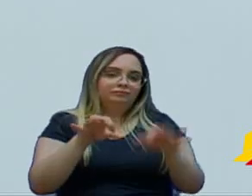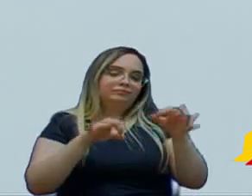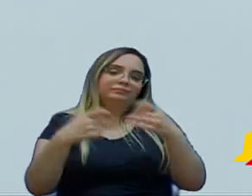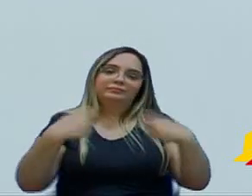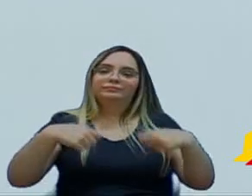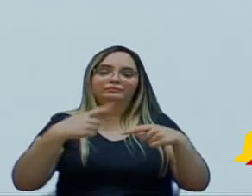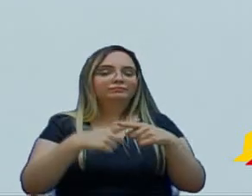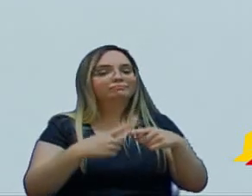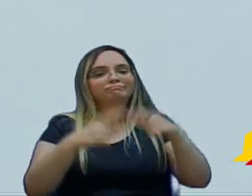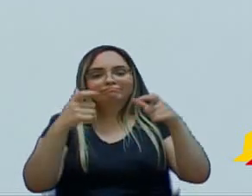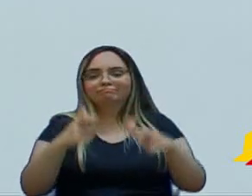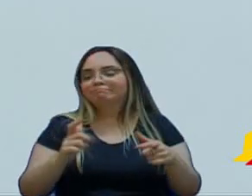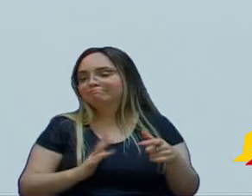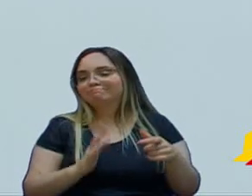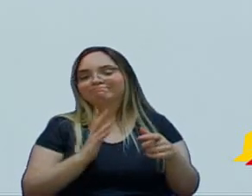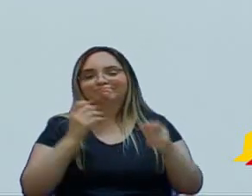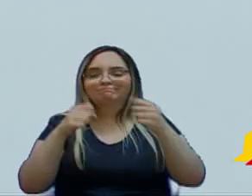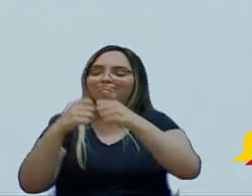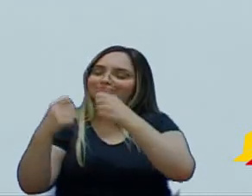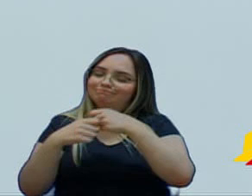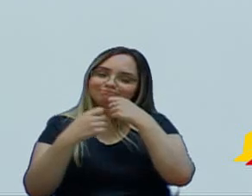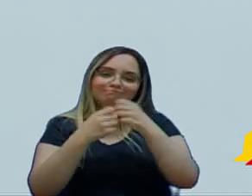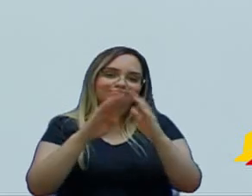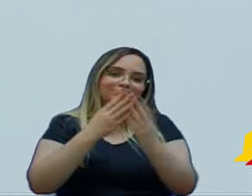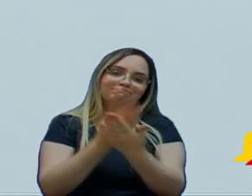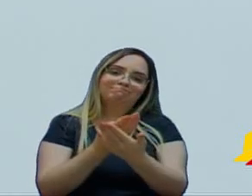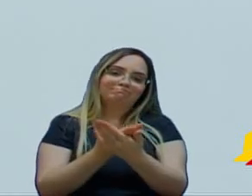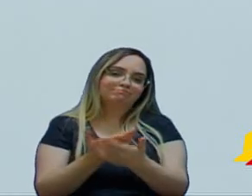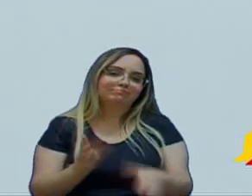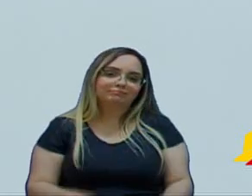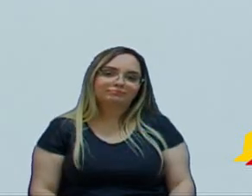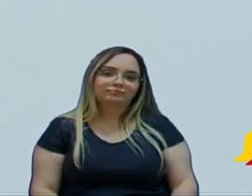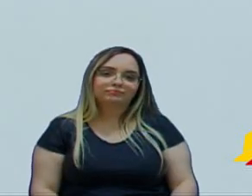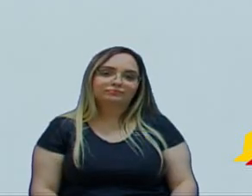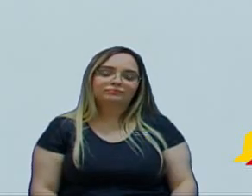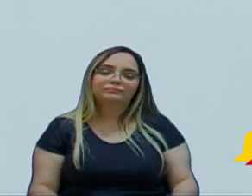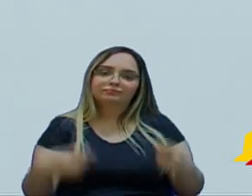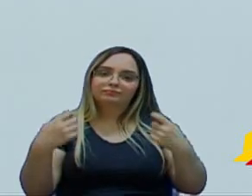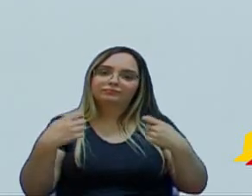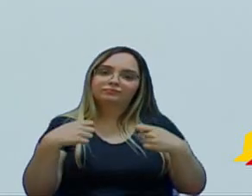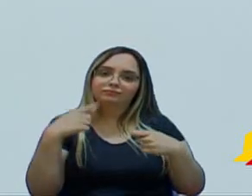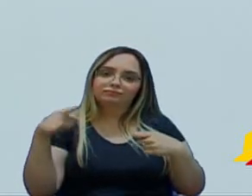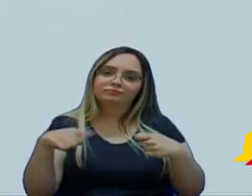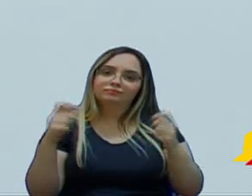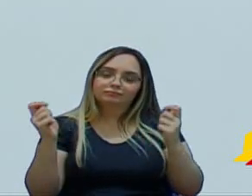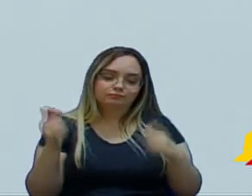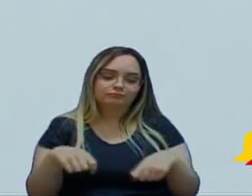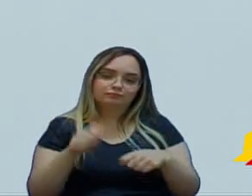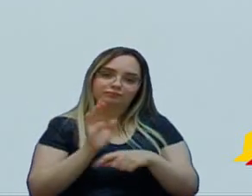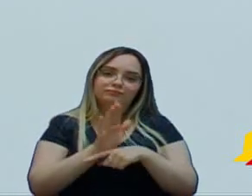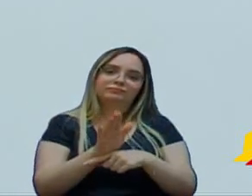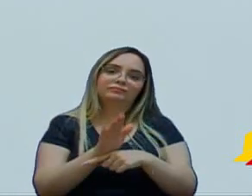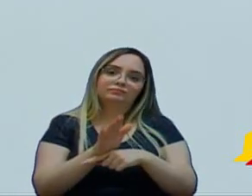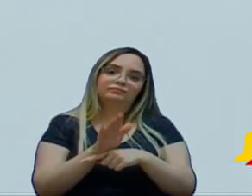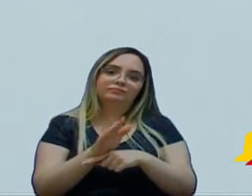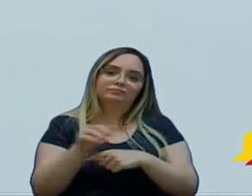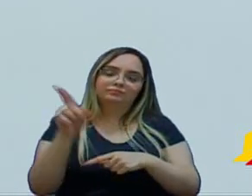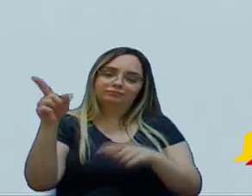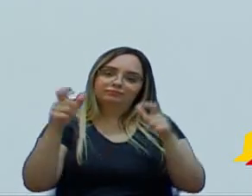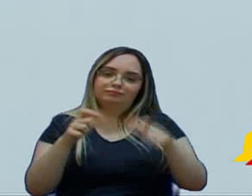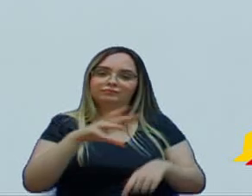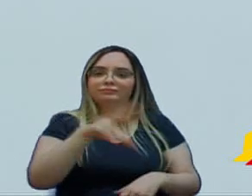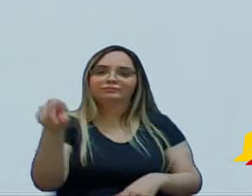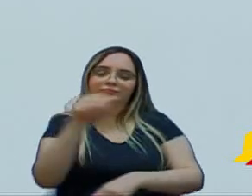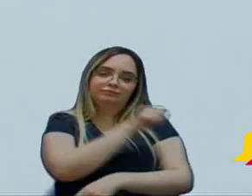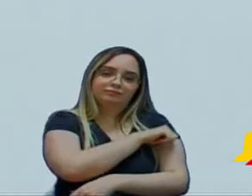lá, que está horrível a escola, trocar aquele muro lá, e que possa, essa emenda minha, que possa ajudar lá os